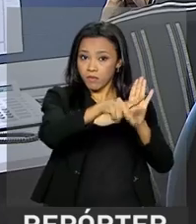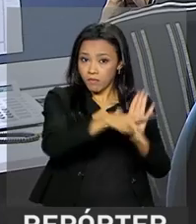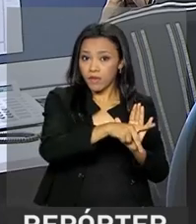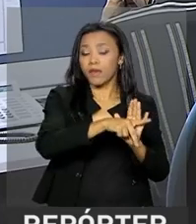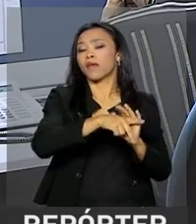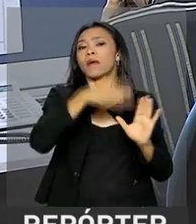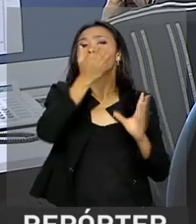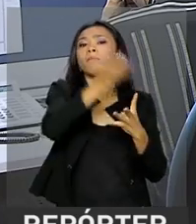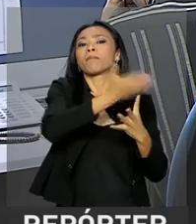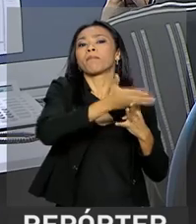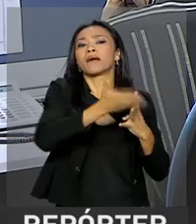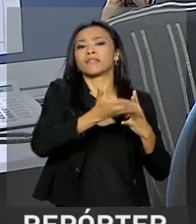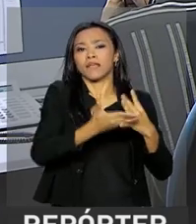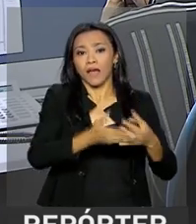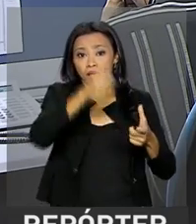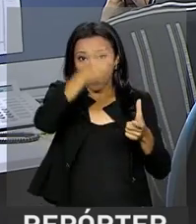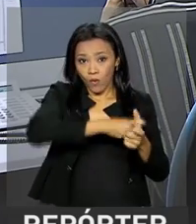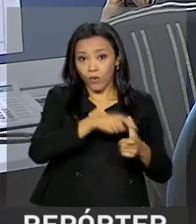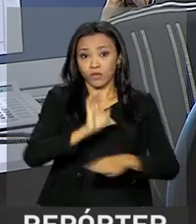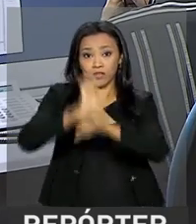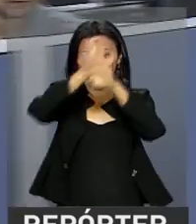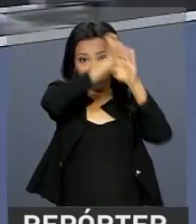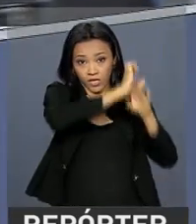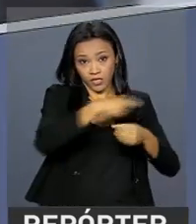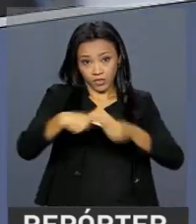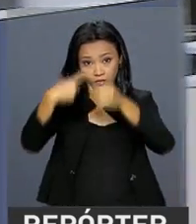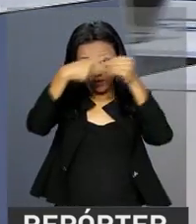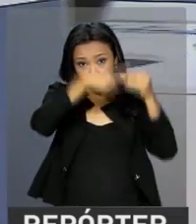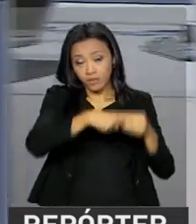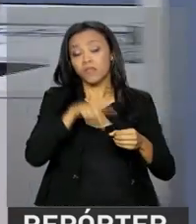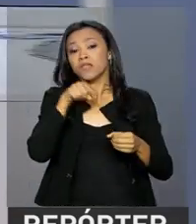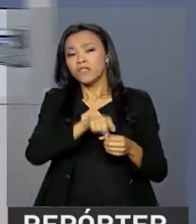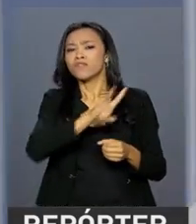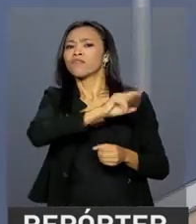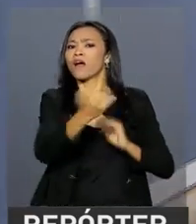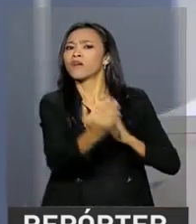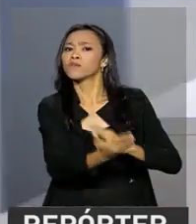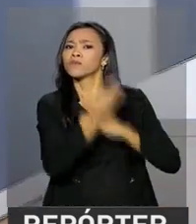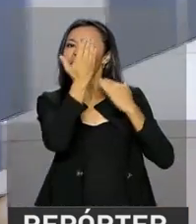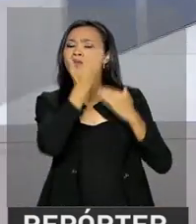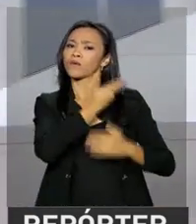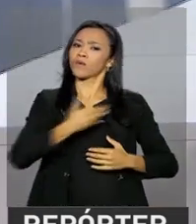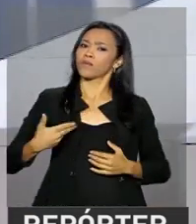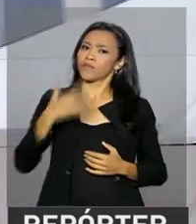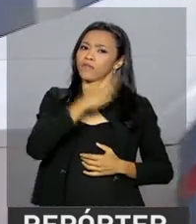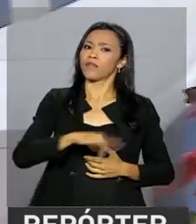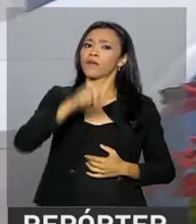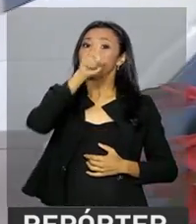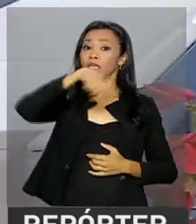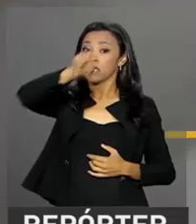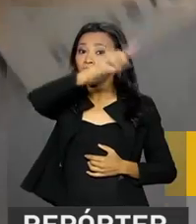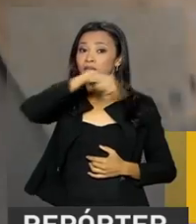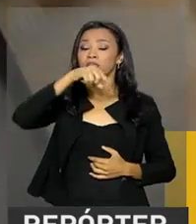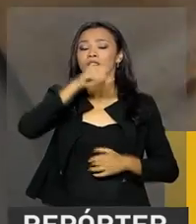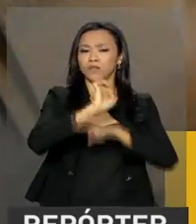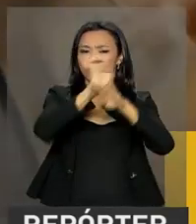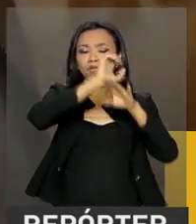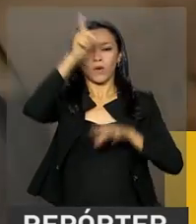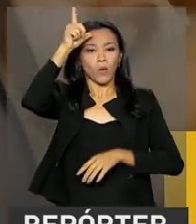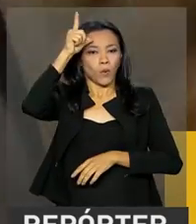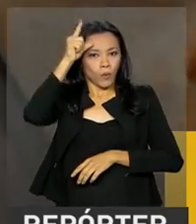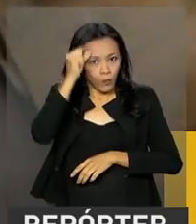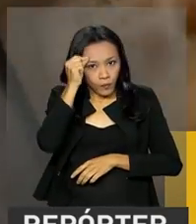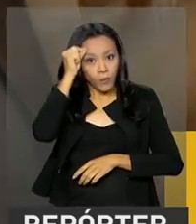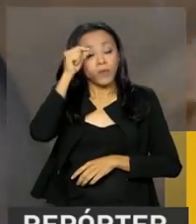débitos previdenciários de estados e municípios o que vai permitir que eles tenham uma folga nas contas e também a